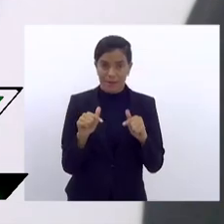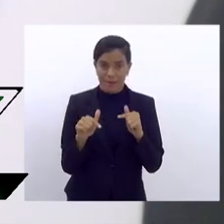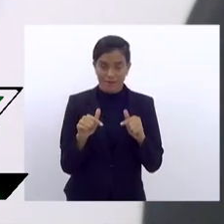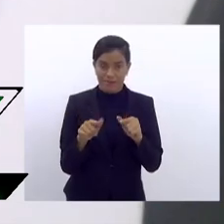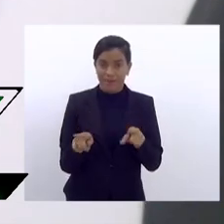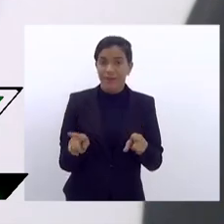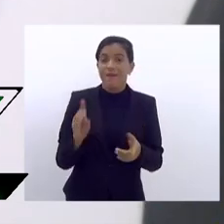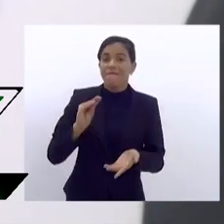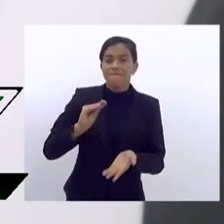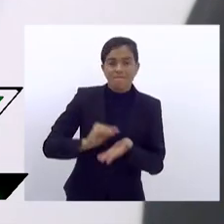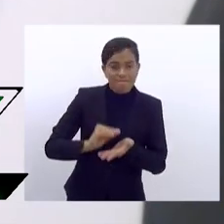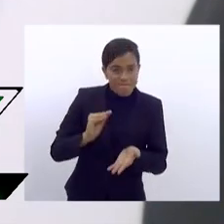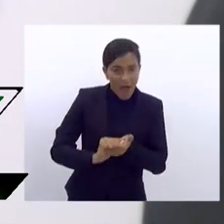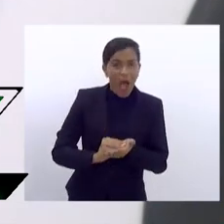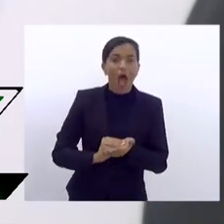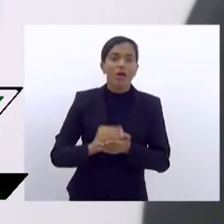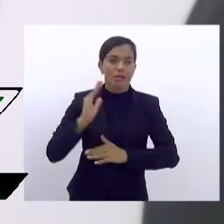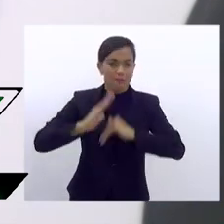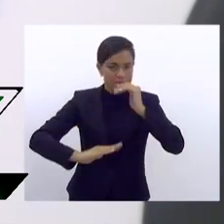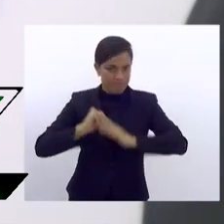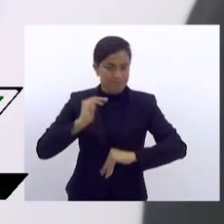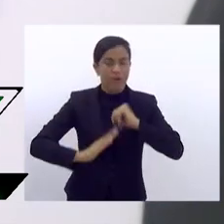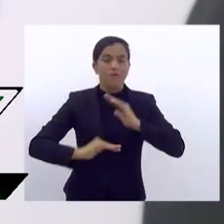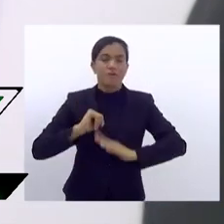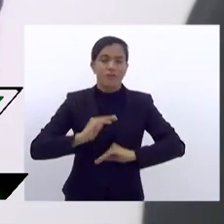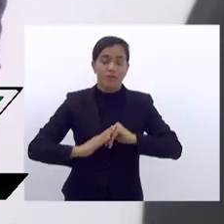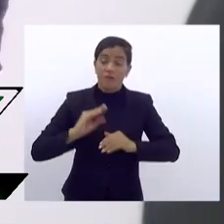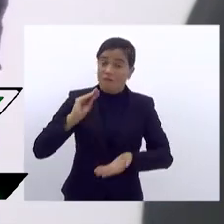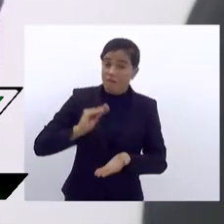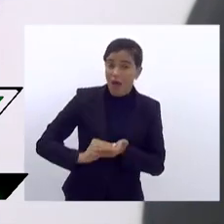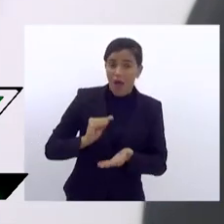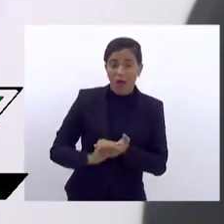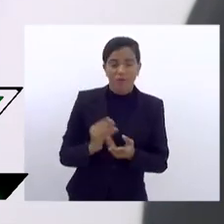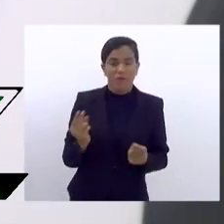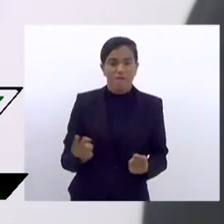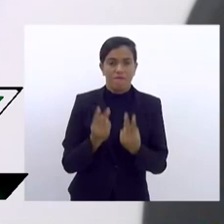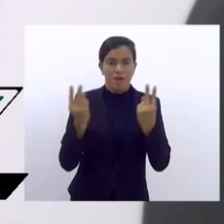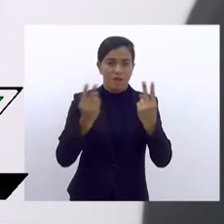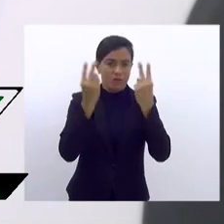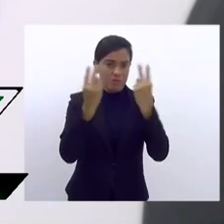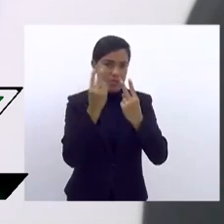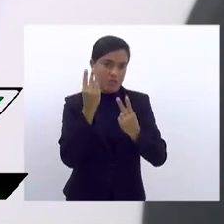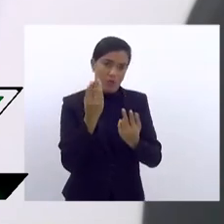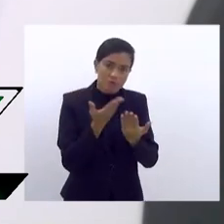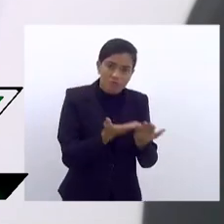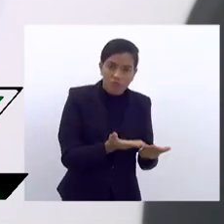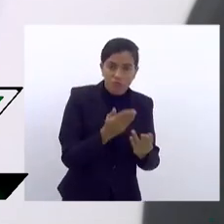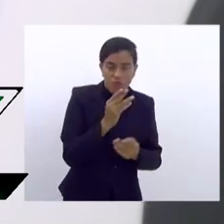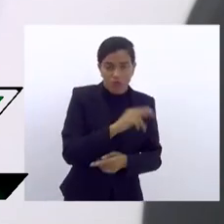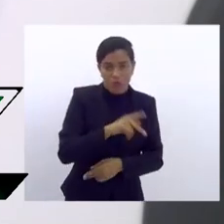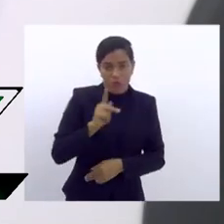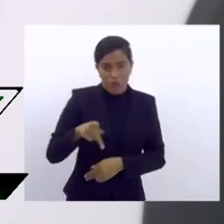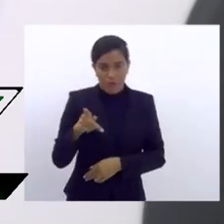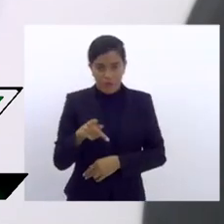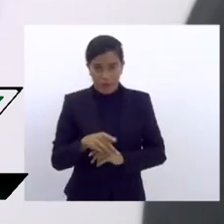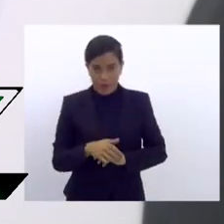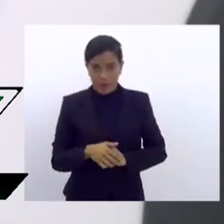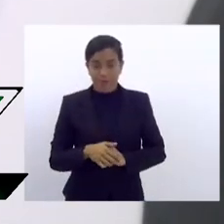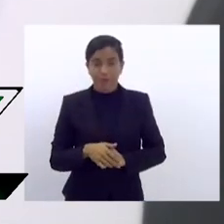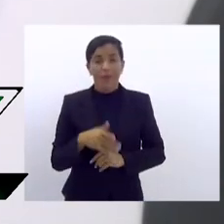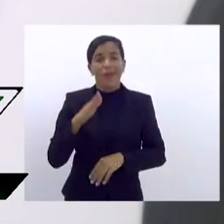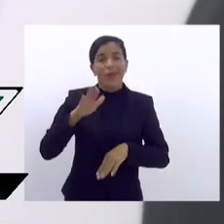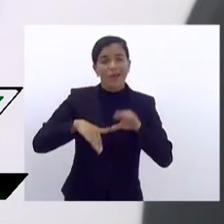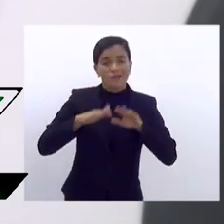falta recurso humano falta valorização desse recurso humano e muitas das vezes querem